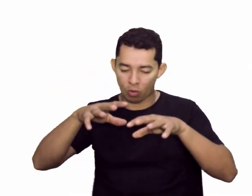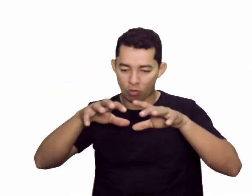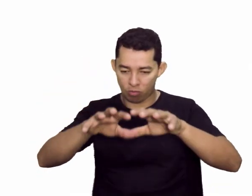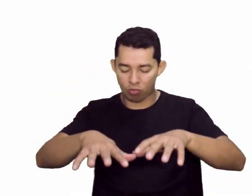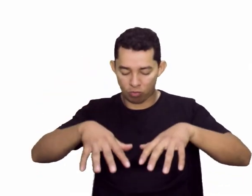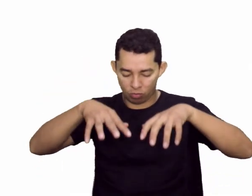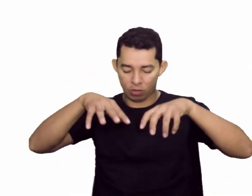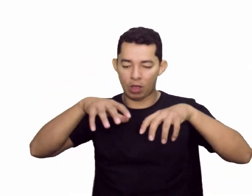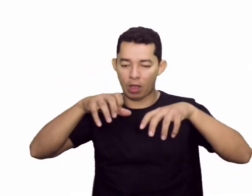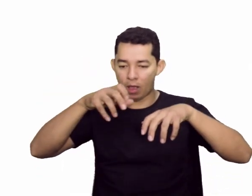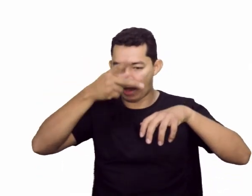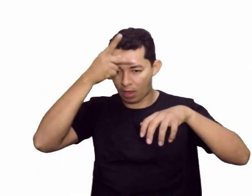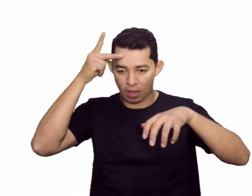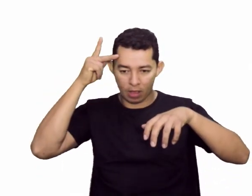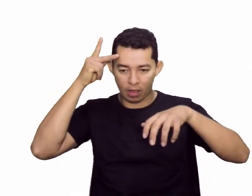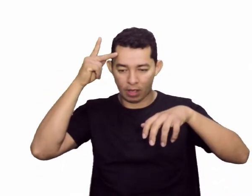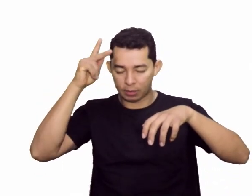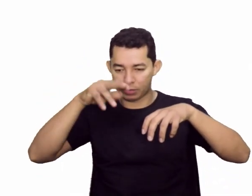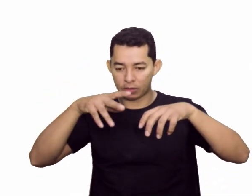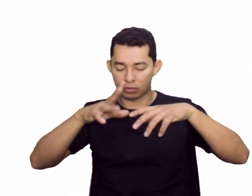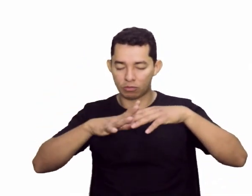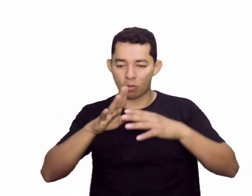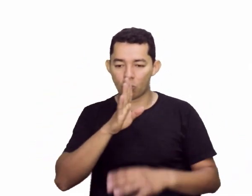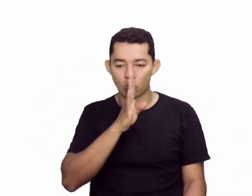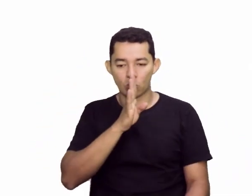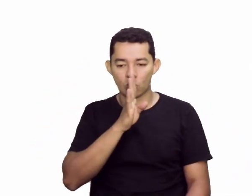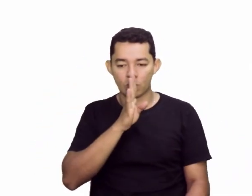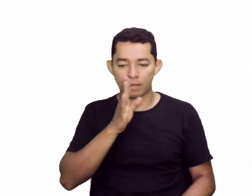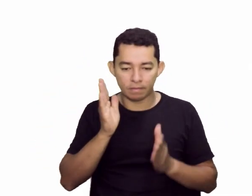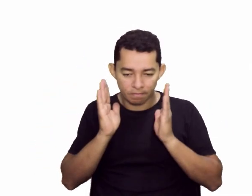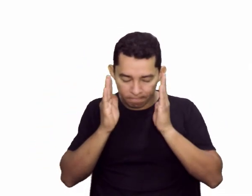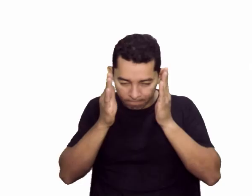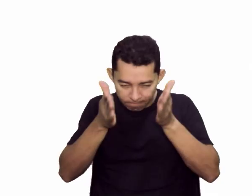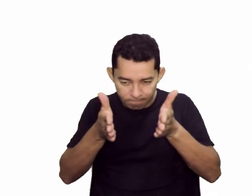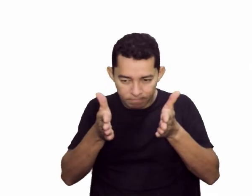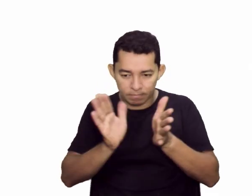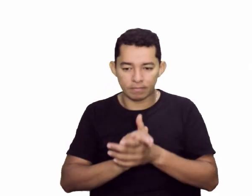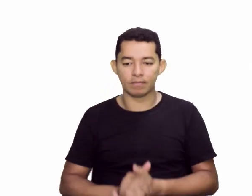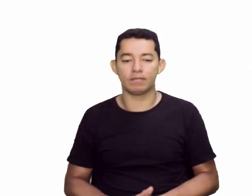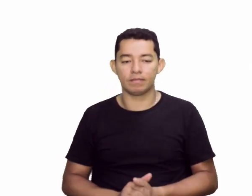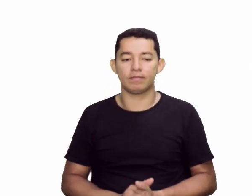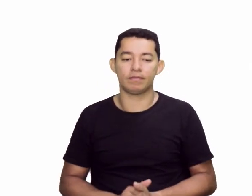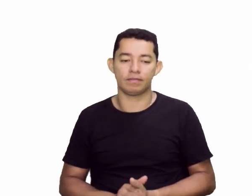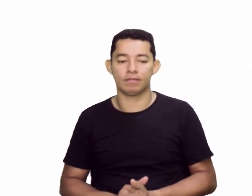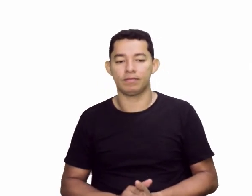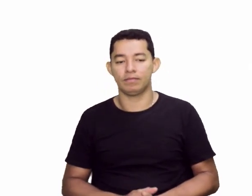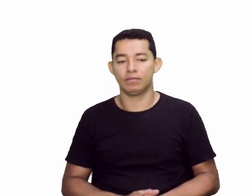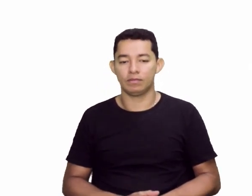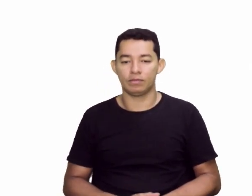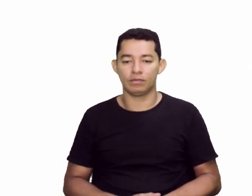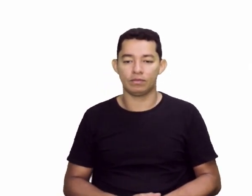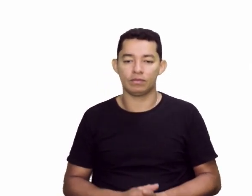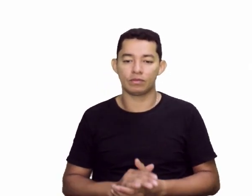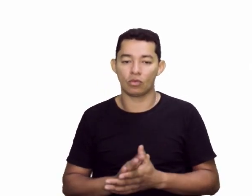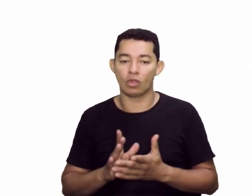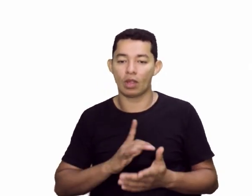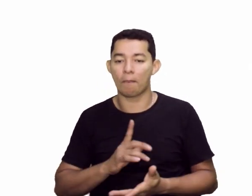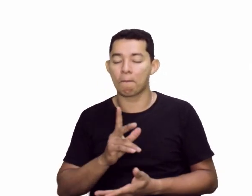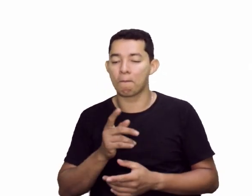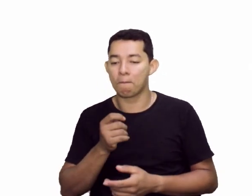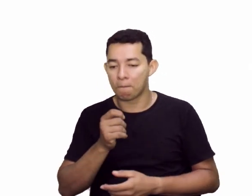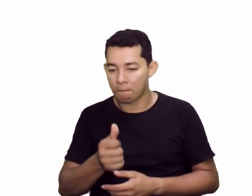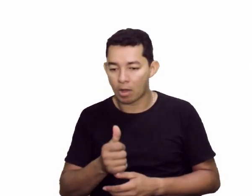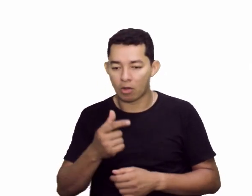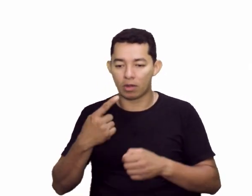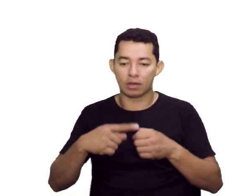com foco total na cena. O desafio atual é acesso à infraestrutura, porque poucas cidades têm